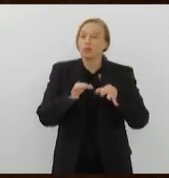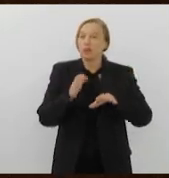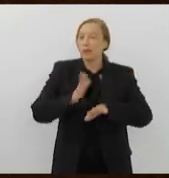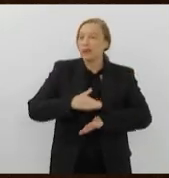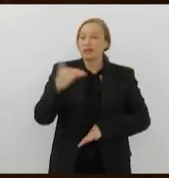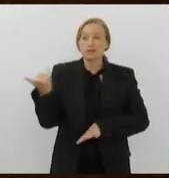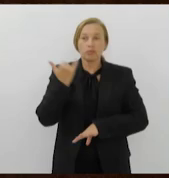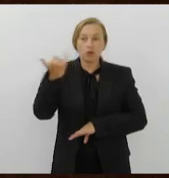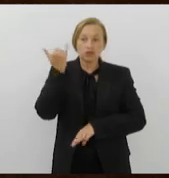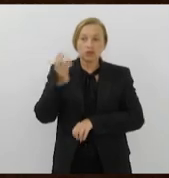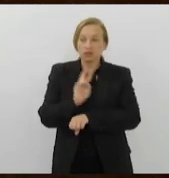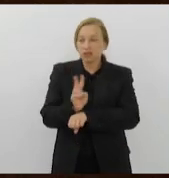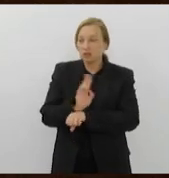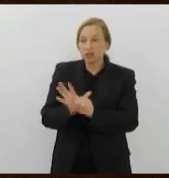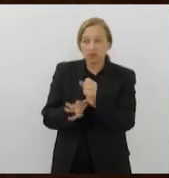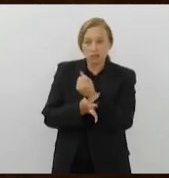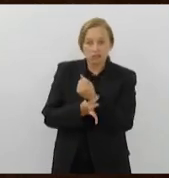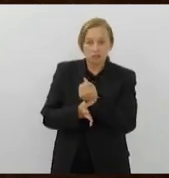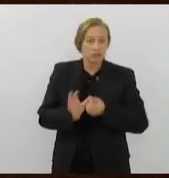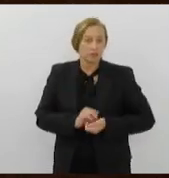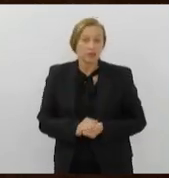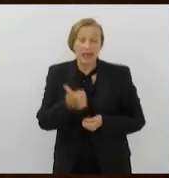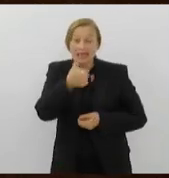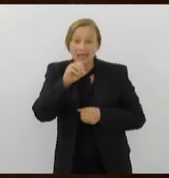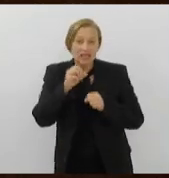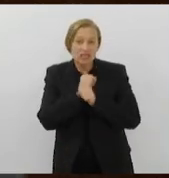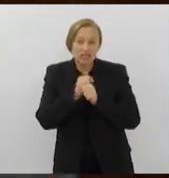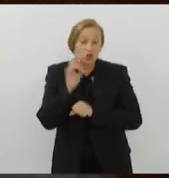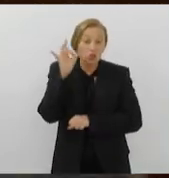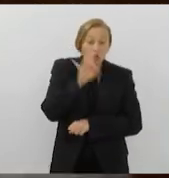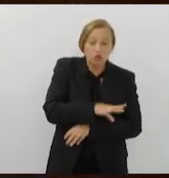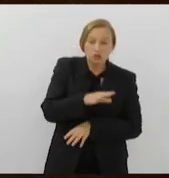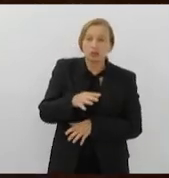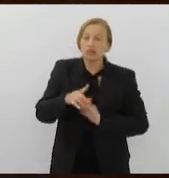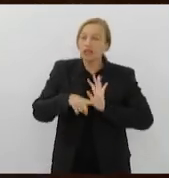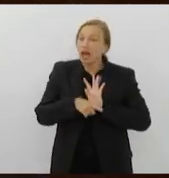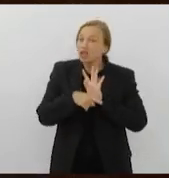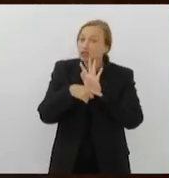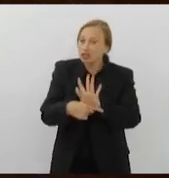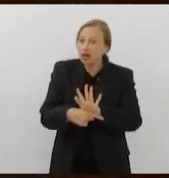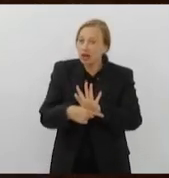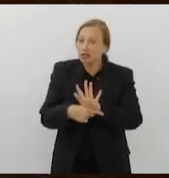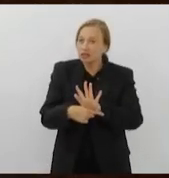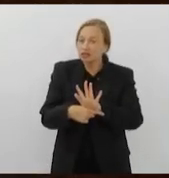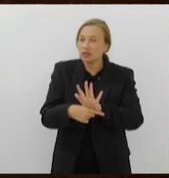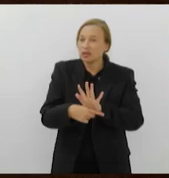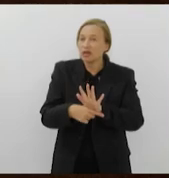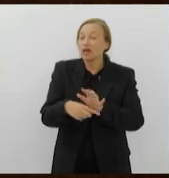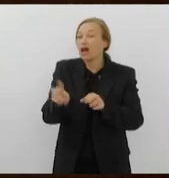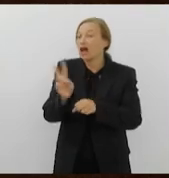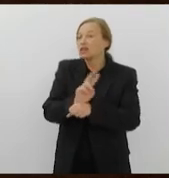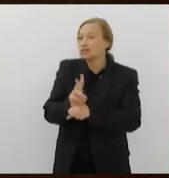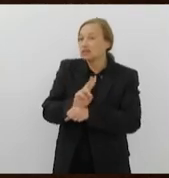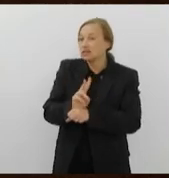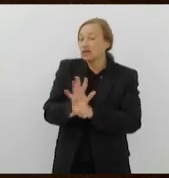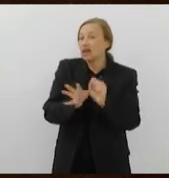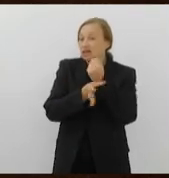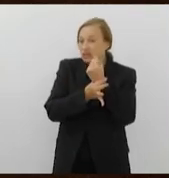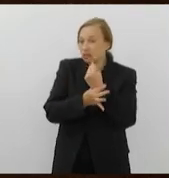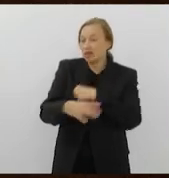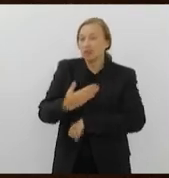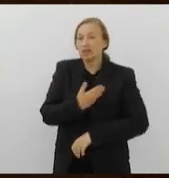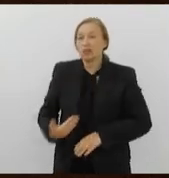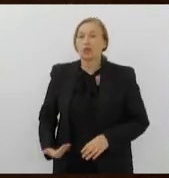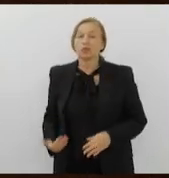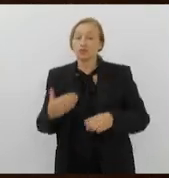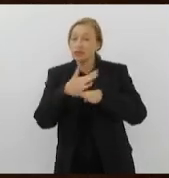pública dos últimos 10 anos? Um programa que tem sustentado a segurança pública de cidades da